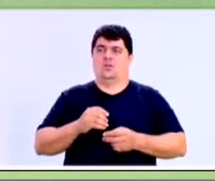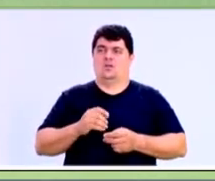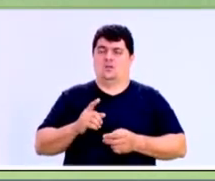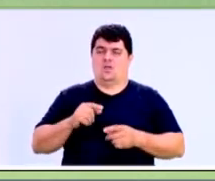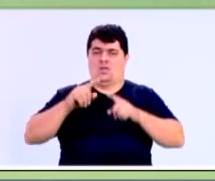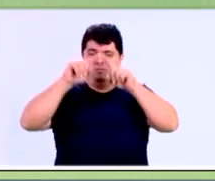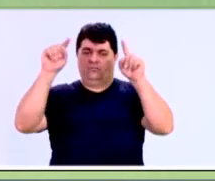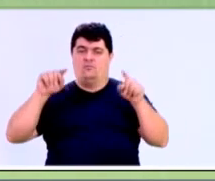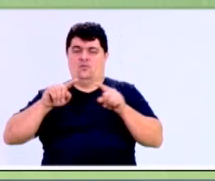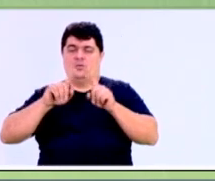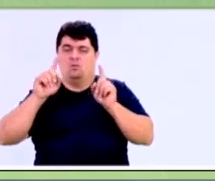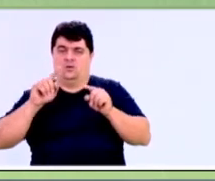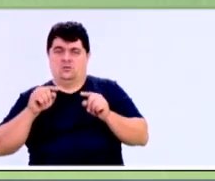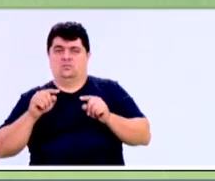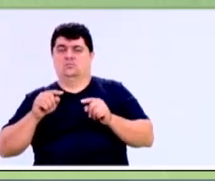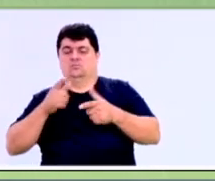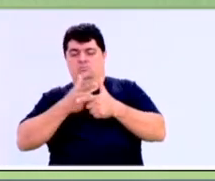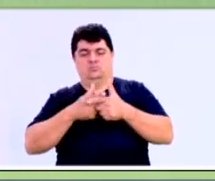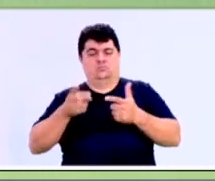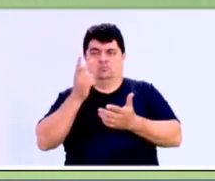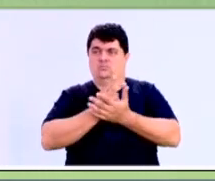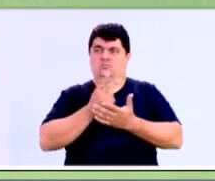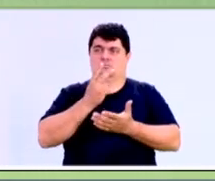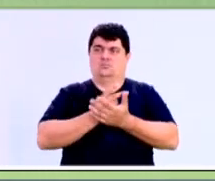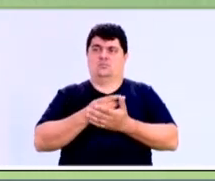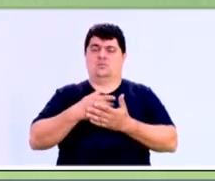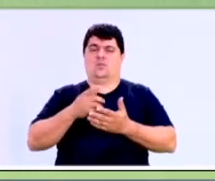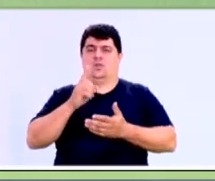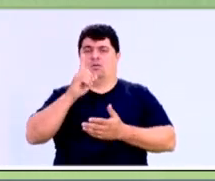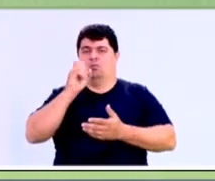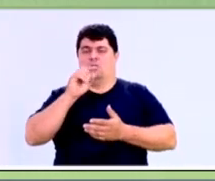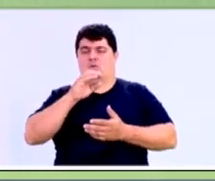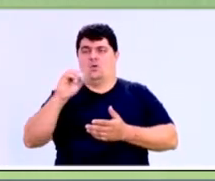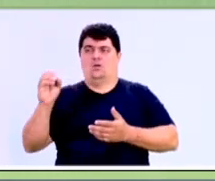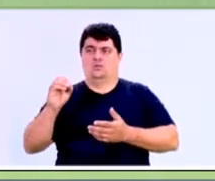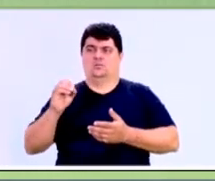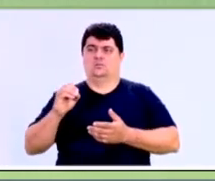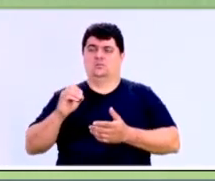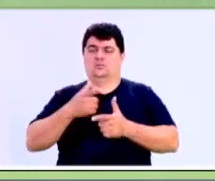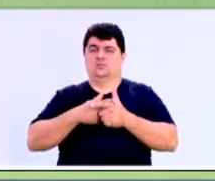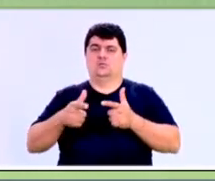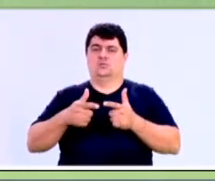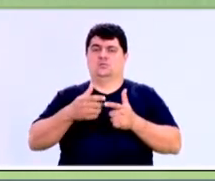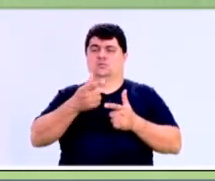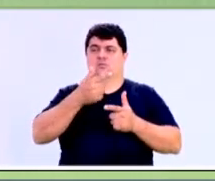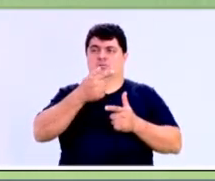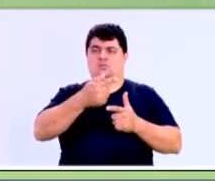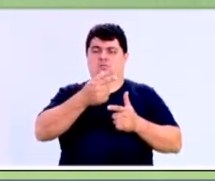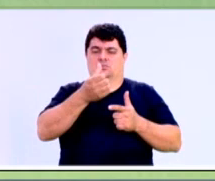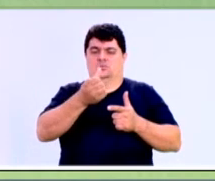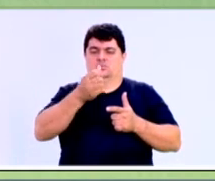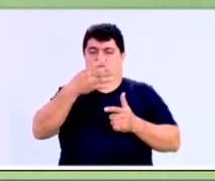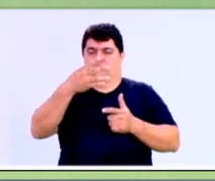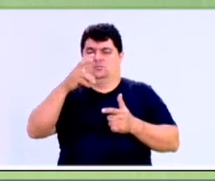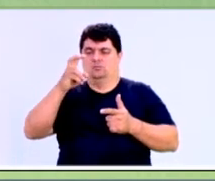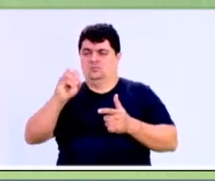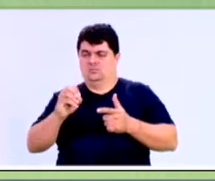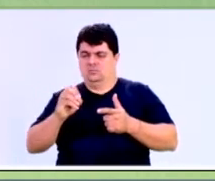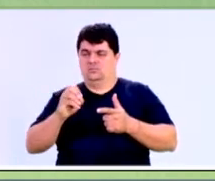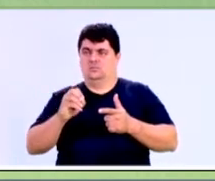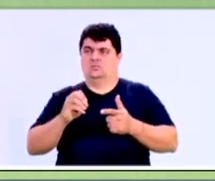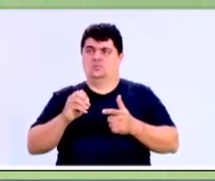fornecedores dividido por compras. Qual é o meu fornecedor? R$1.000. Dividido por compras, comprei